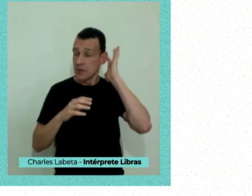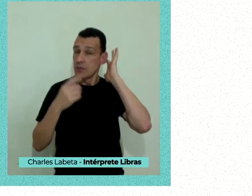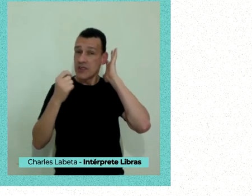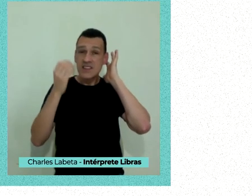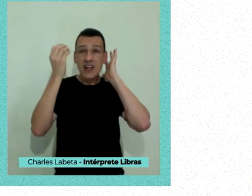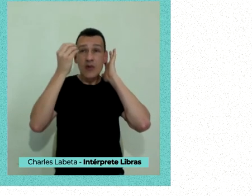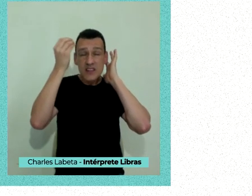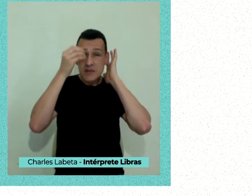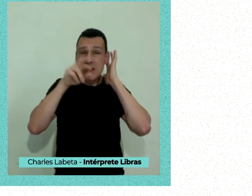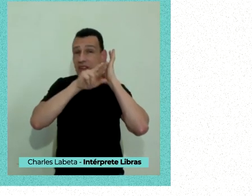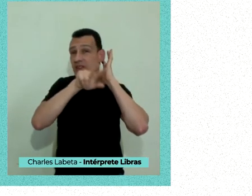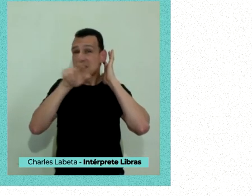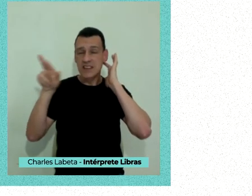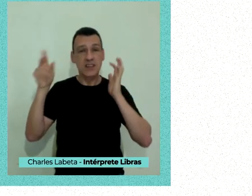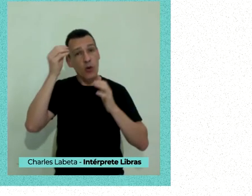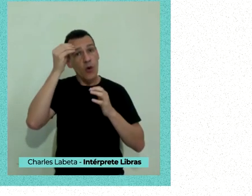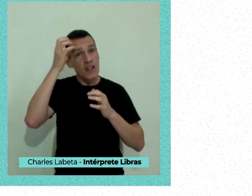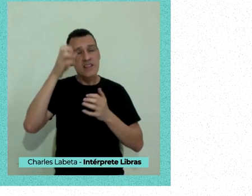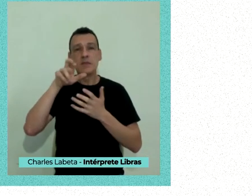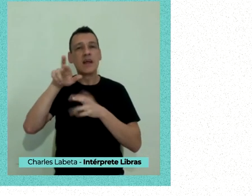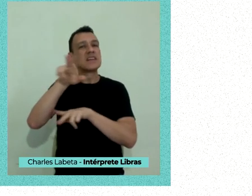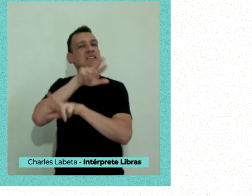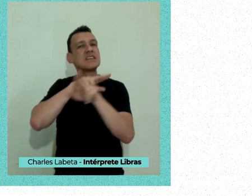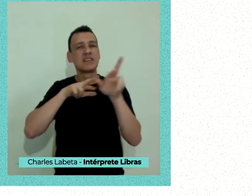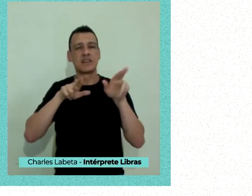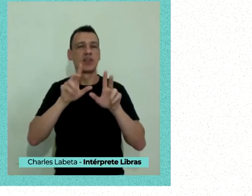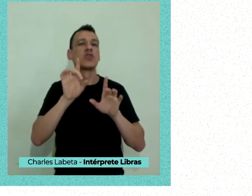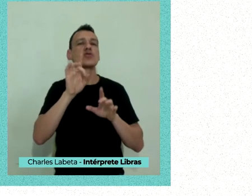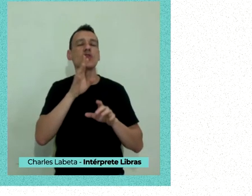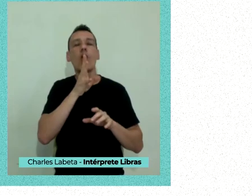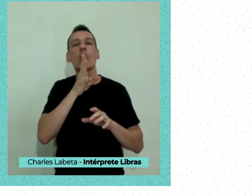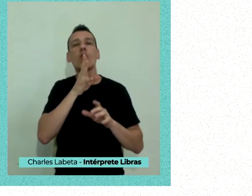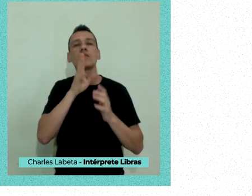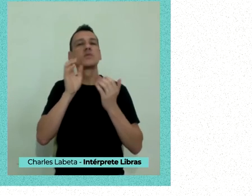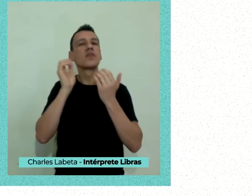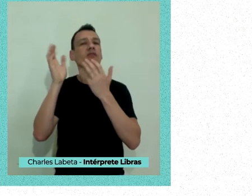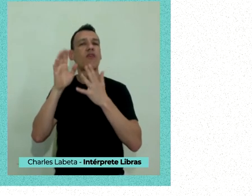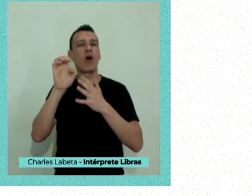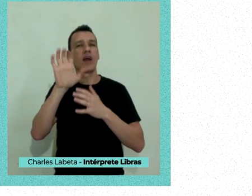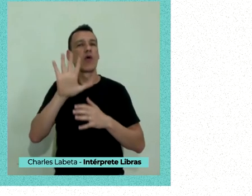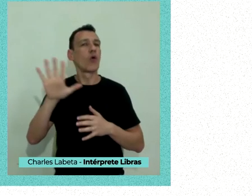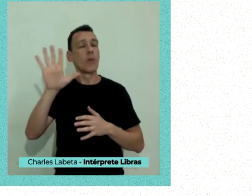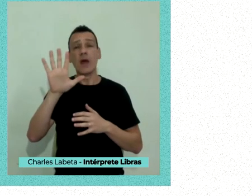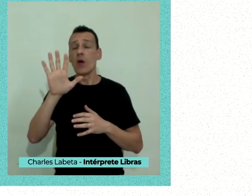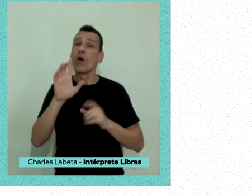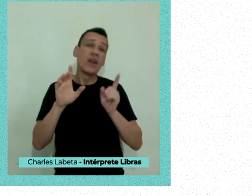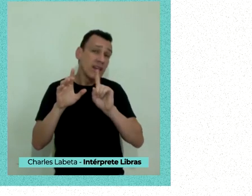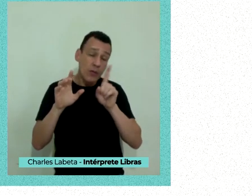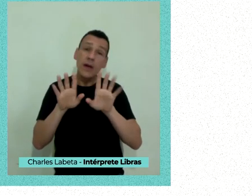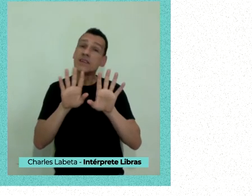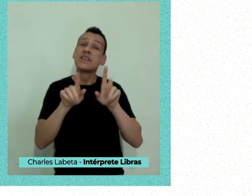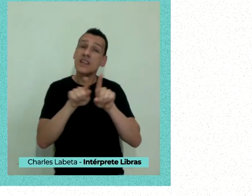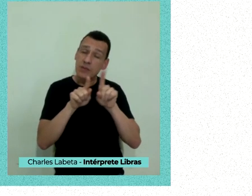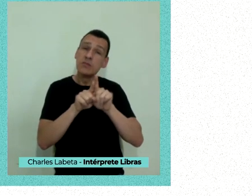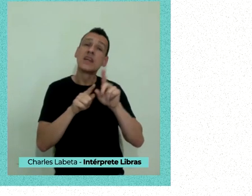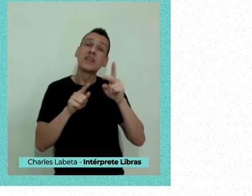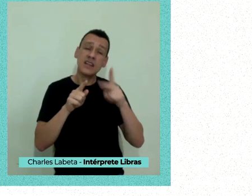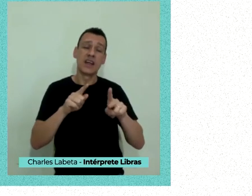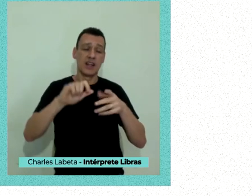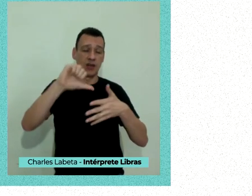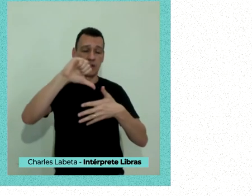exemplo, o conhecimento não só o europeu, mas dos povos originários da América Latina, dos